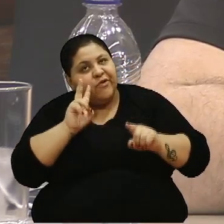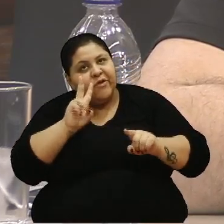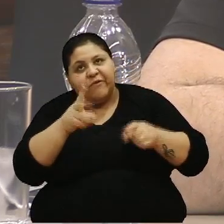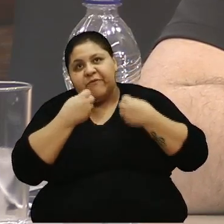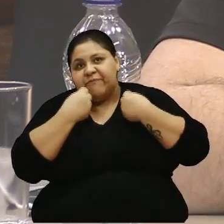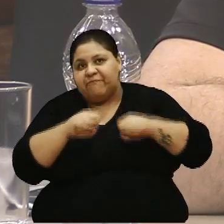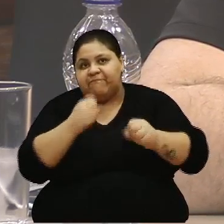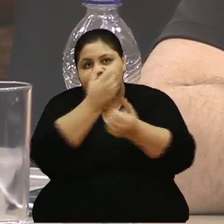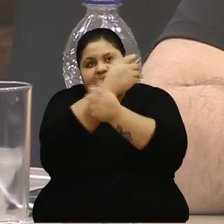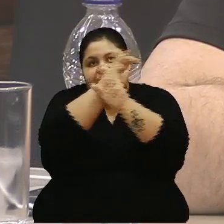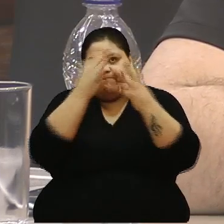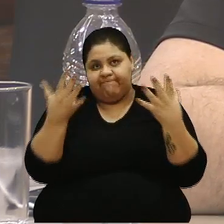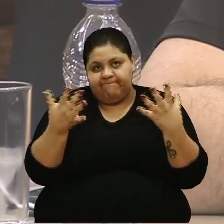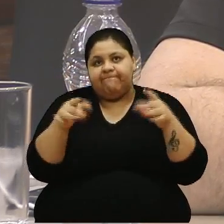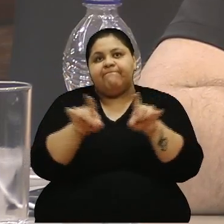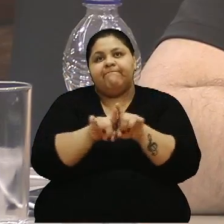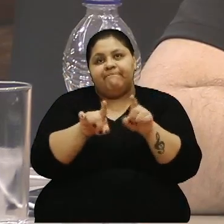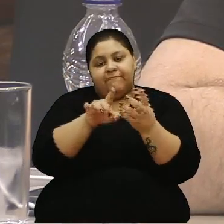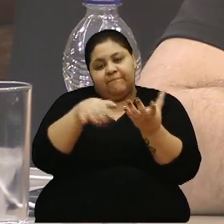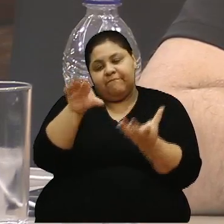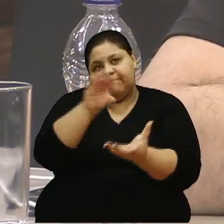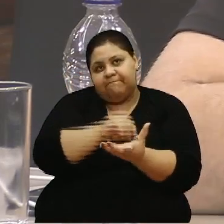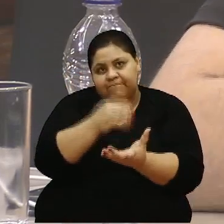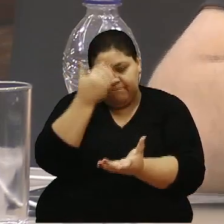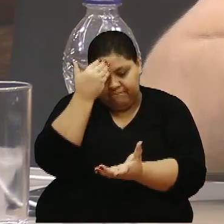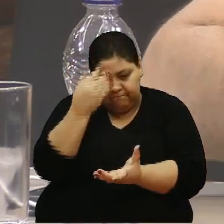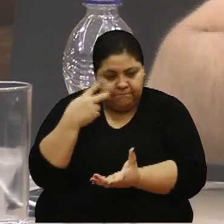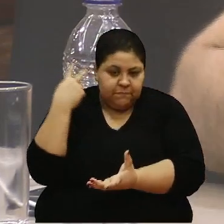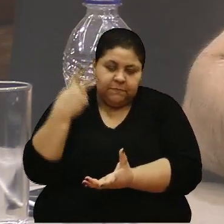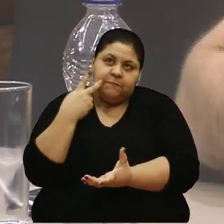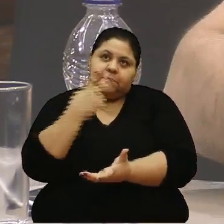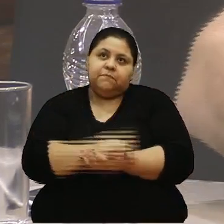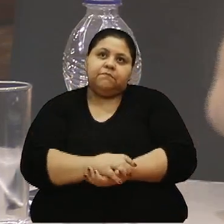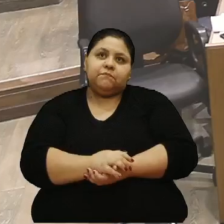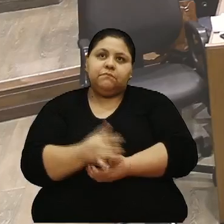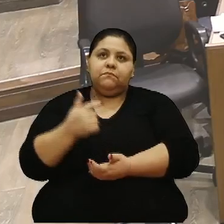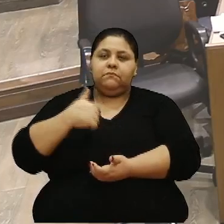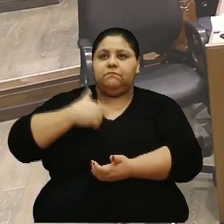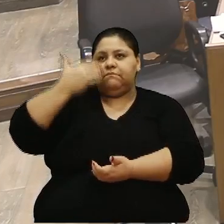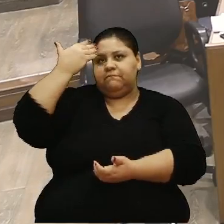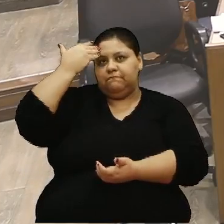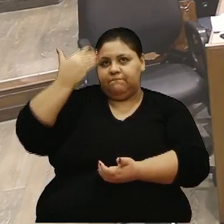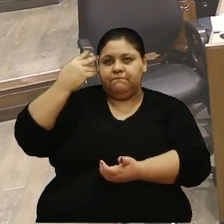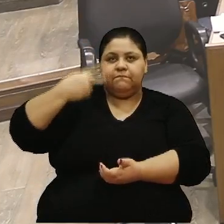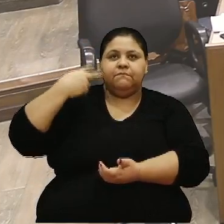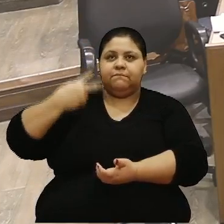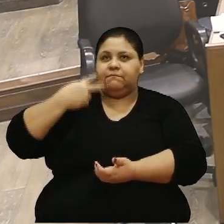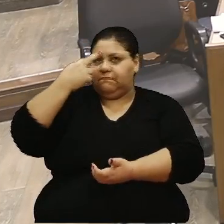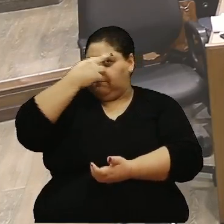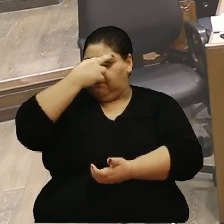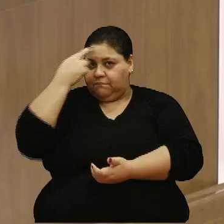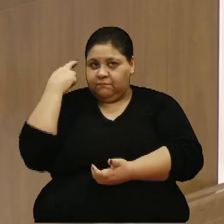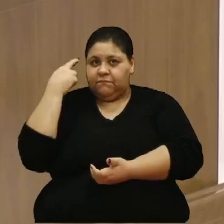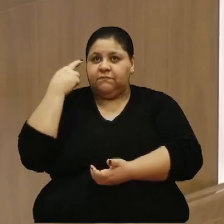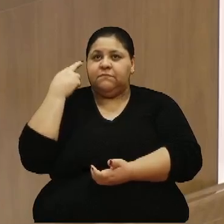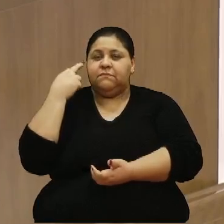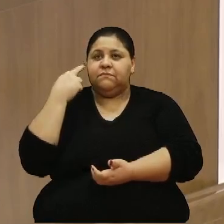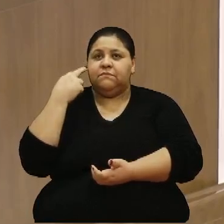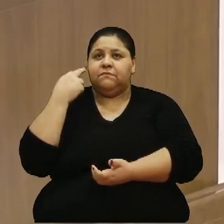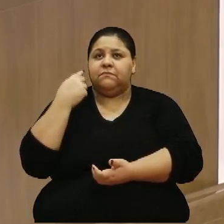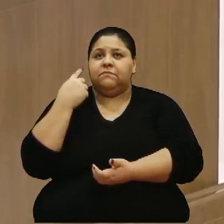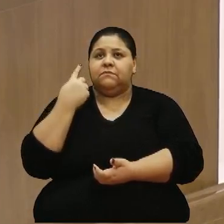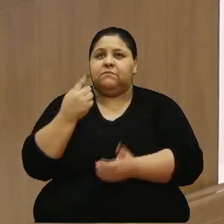do Meio Ambiente e também na Codeca. Obrigado, vereador. Eu agradeço o colega Rafael, até foi um dos